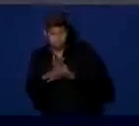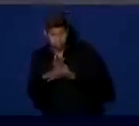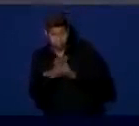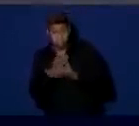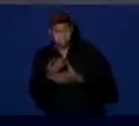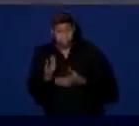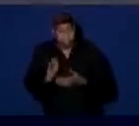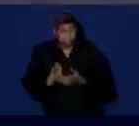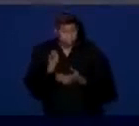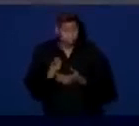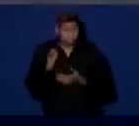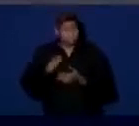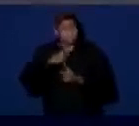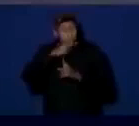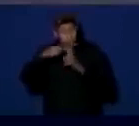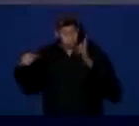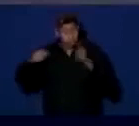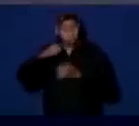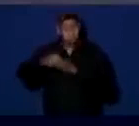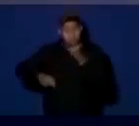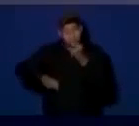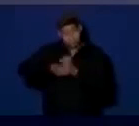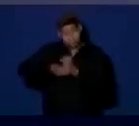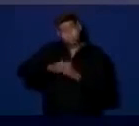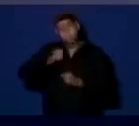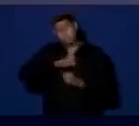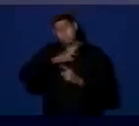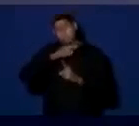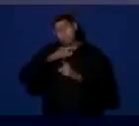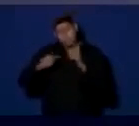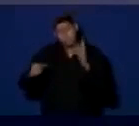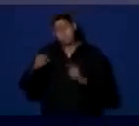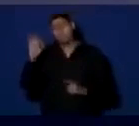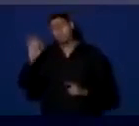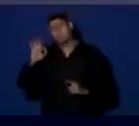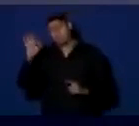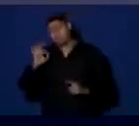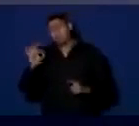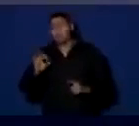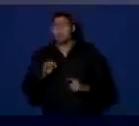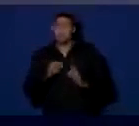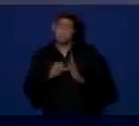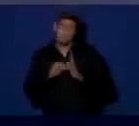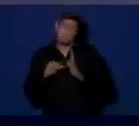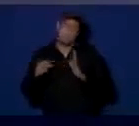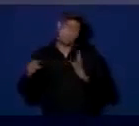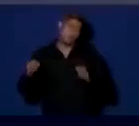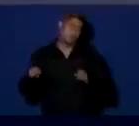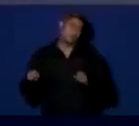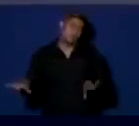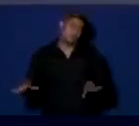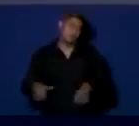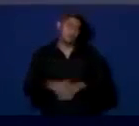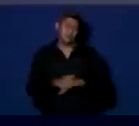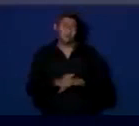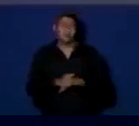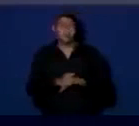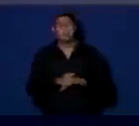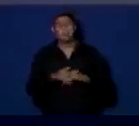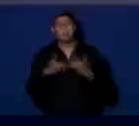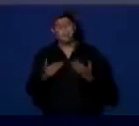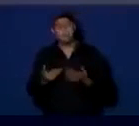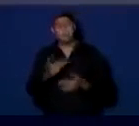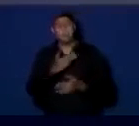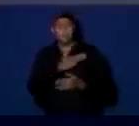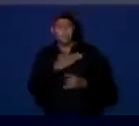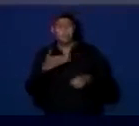né, eu acho que a gente talvez vá para mais 0,5% do PIB, alguma coisa assim, de gasto. Então, um governo